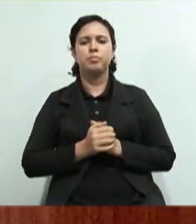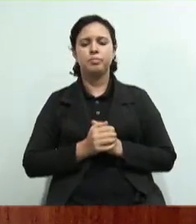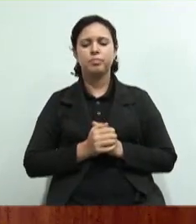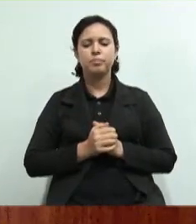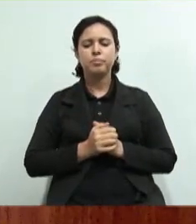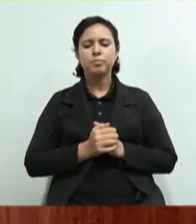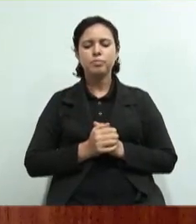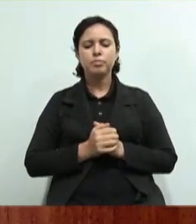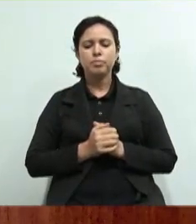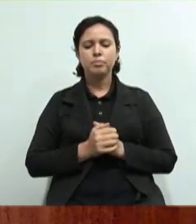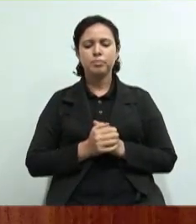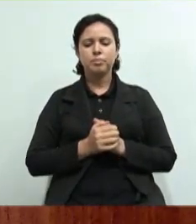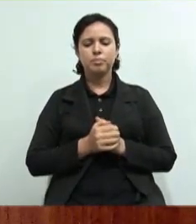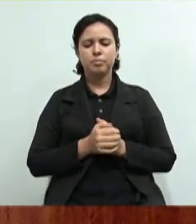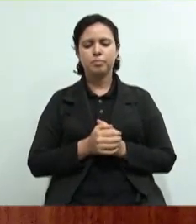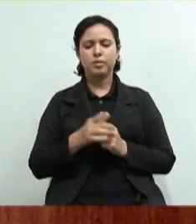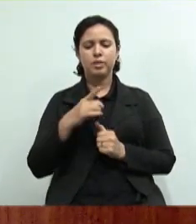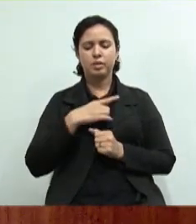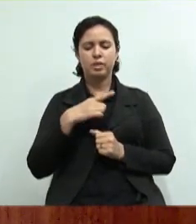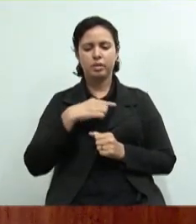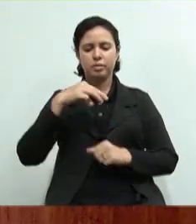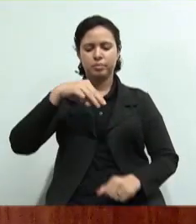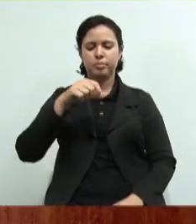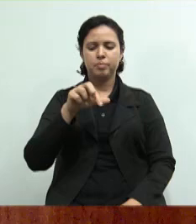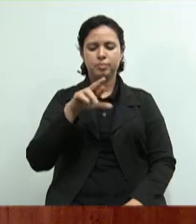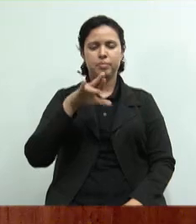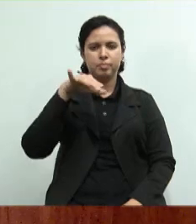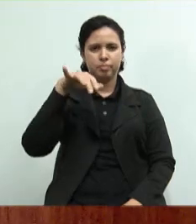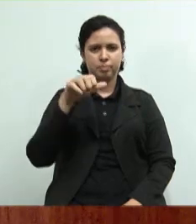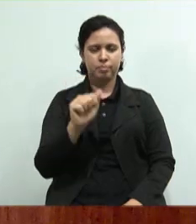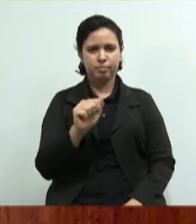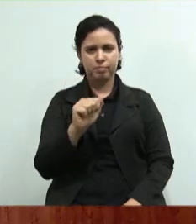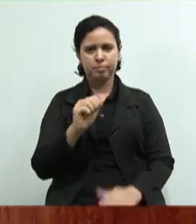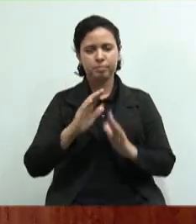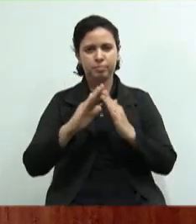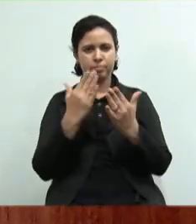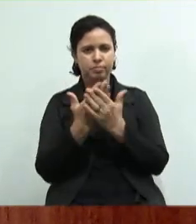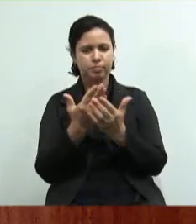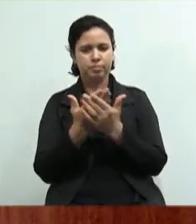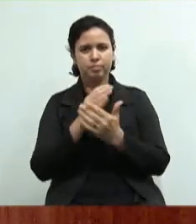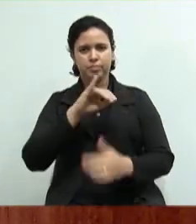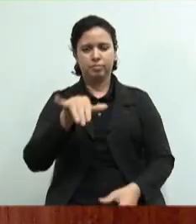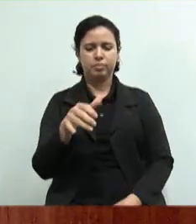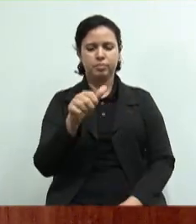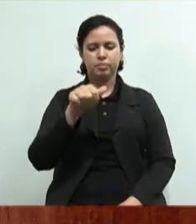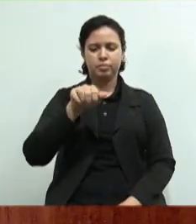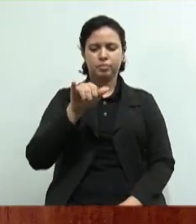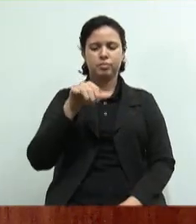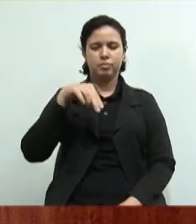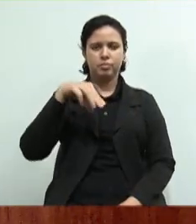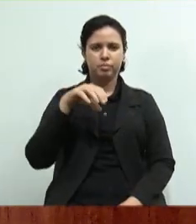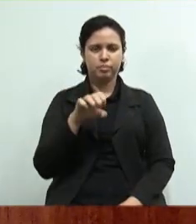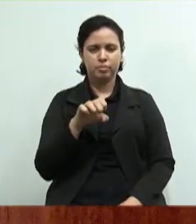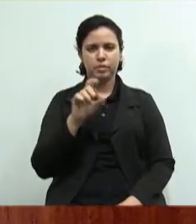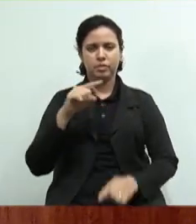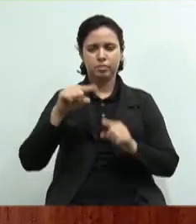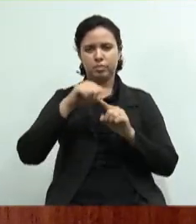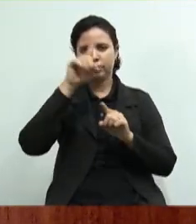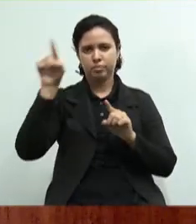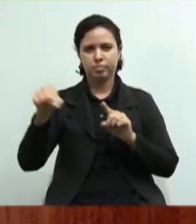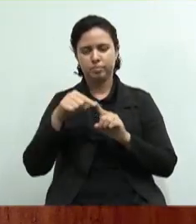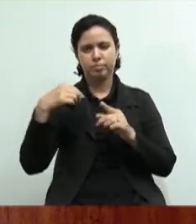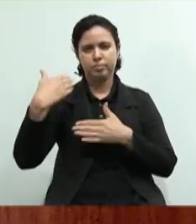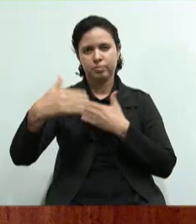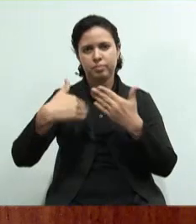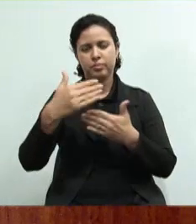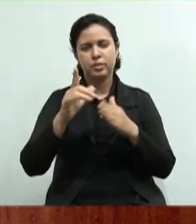Essa é a Francine. Temos a Maria, da escola Jaime Peixoto. Sim. Ela diz que é um ciclo de desenvolvimento